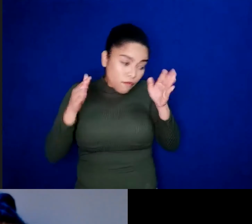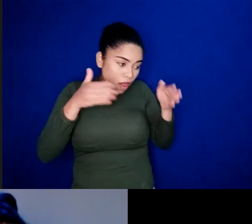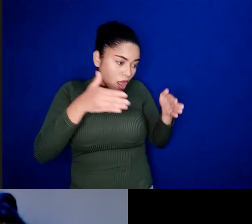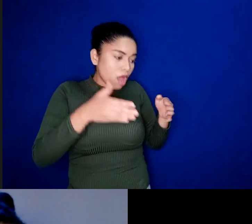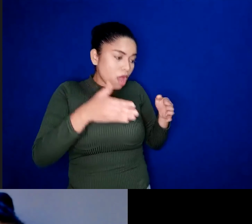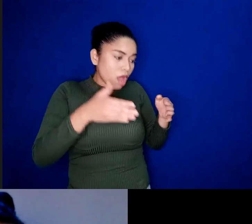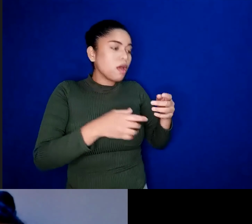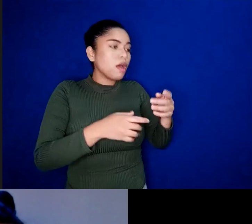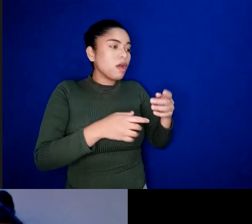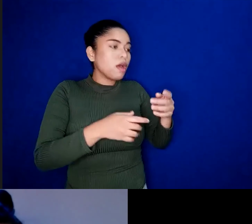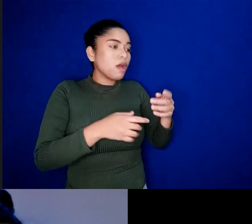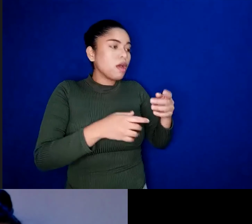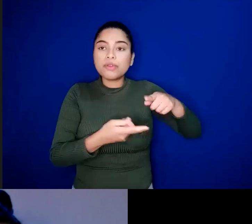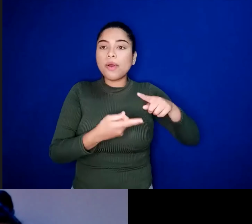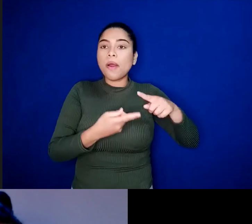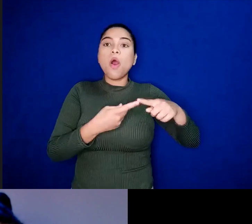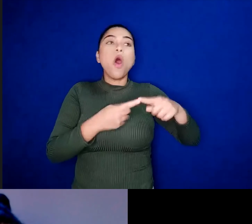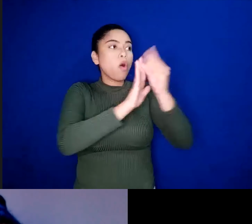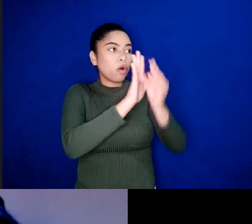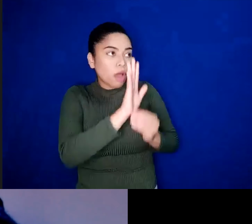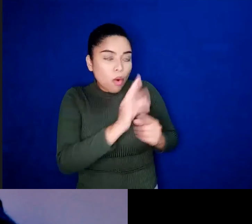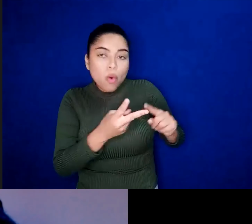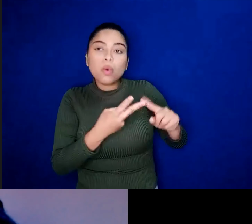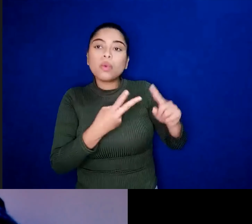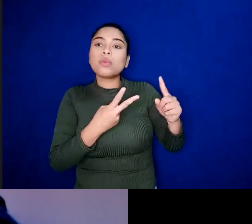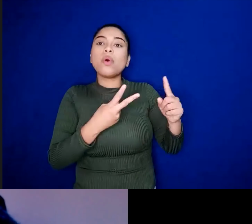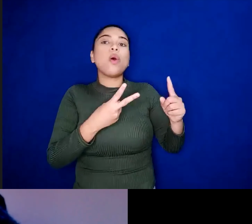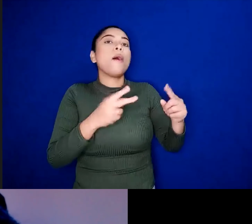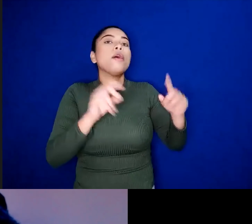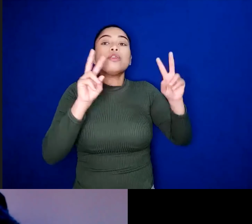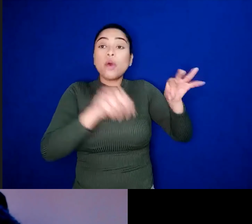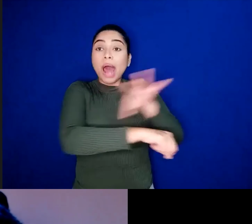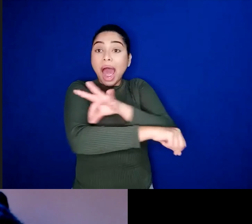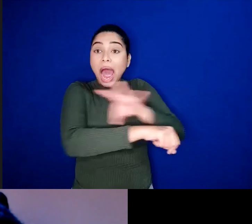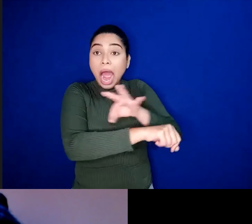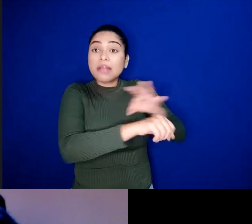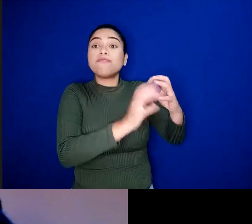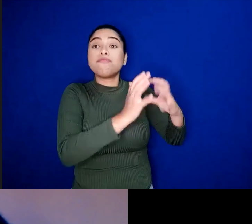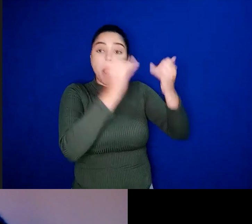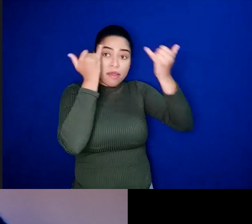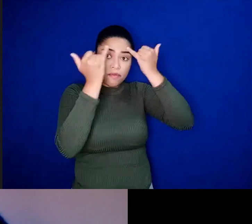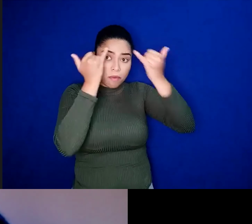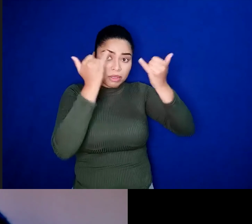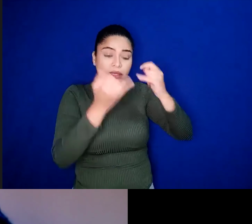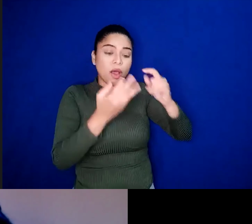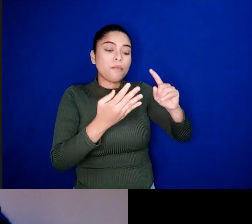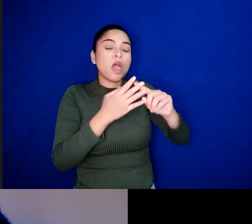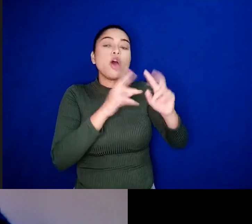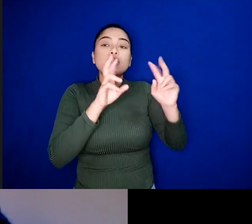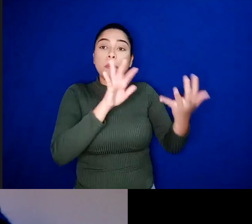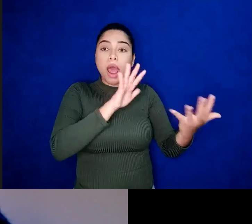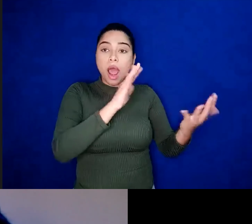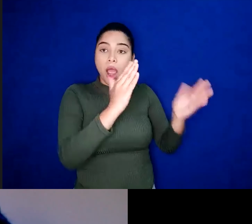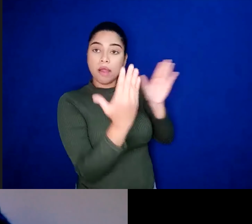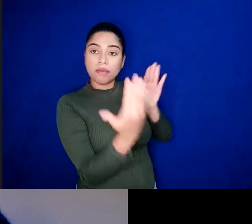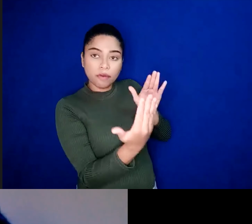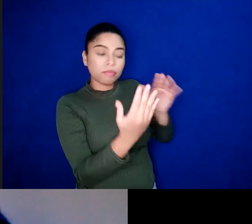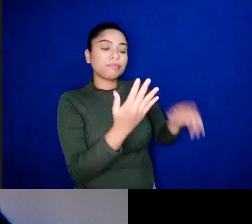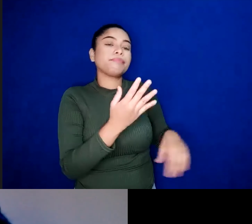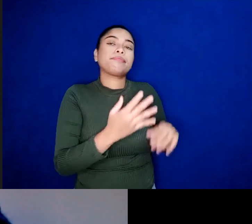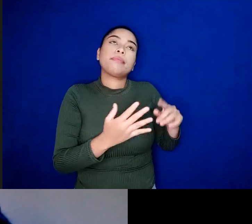pela definição do conteúdo eu passo pela arquitetura de informação eu passo pela criação da interface Wii U aí eu passo